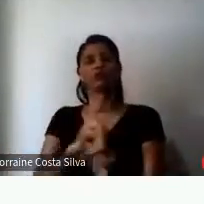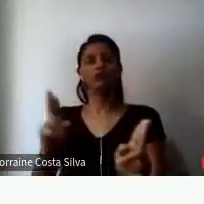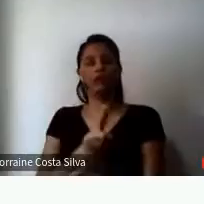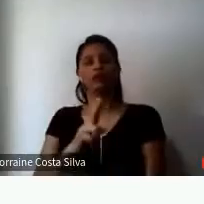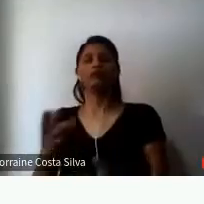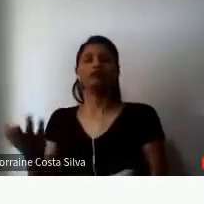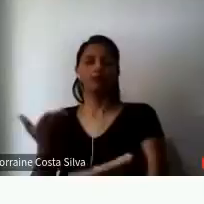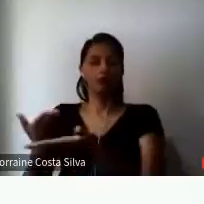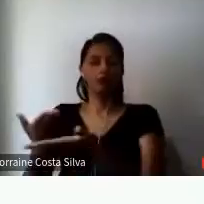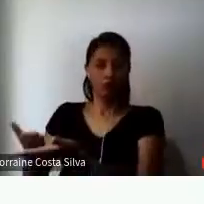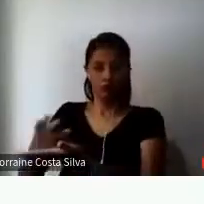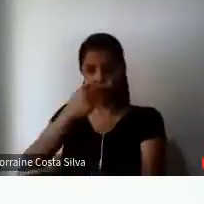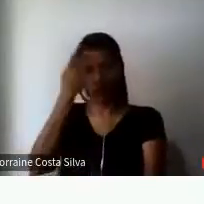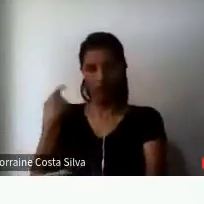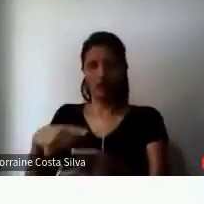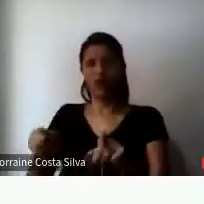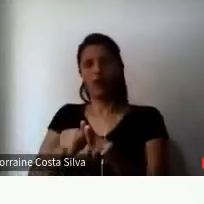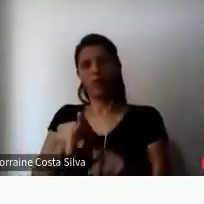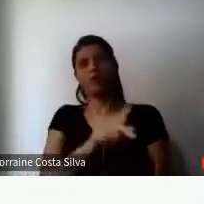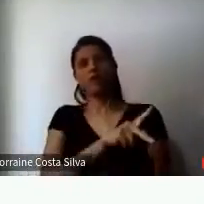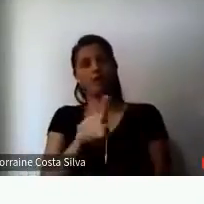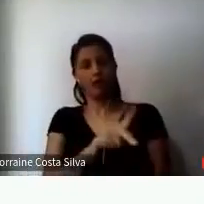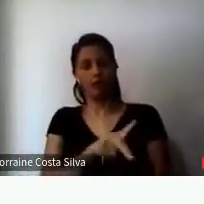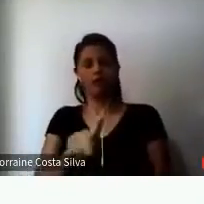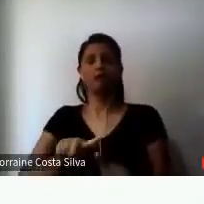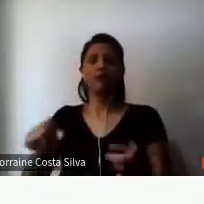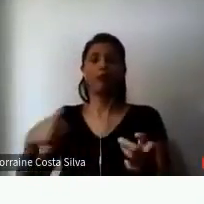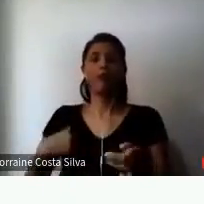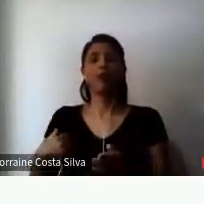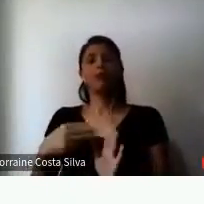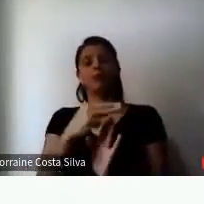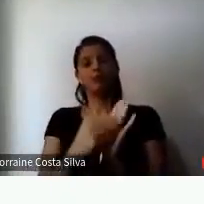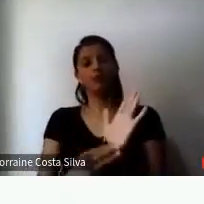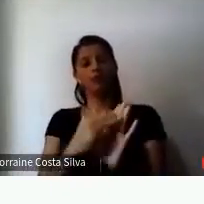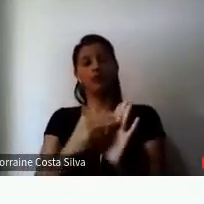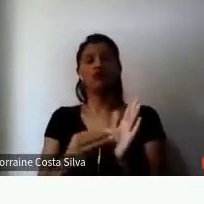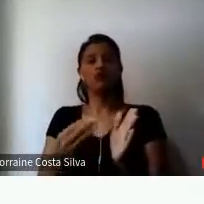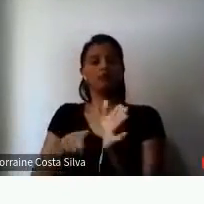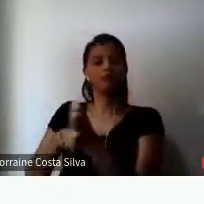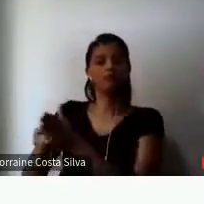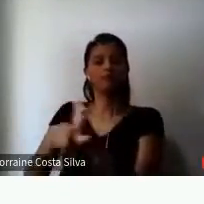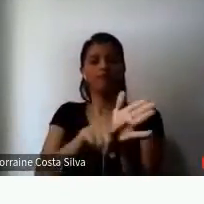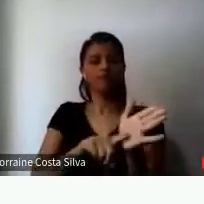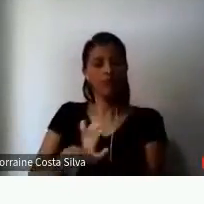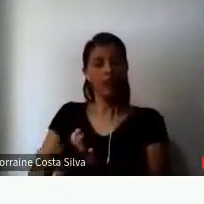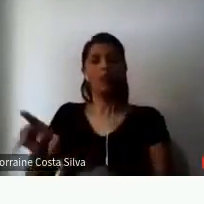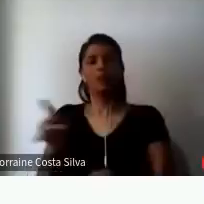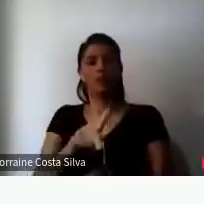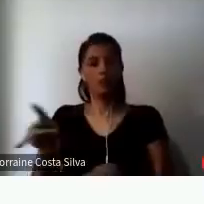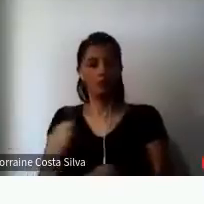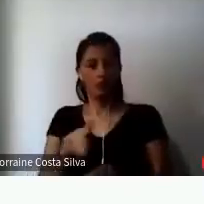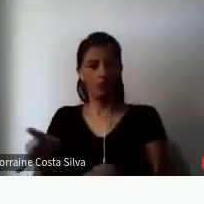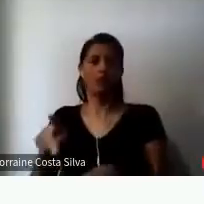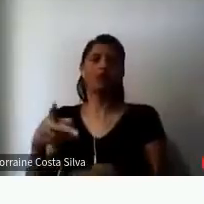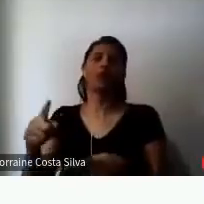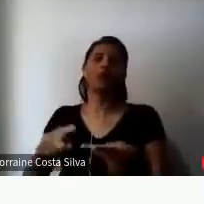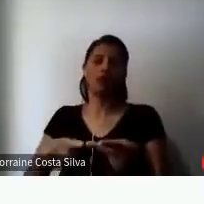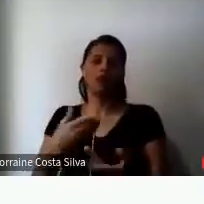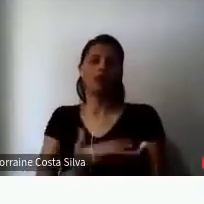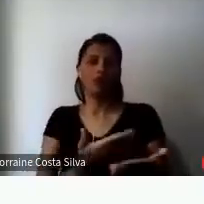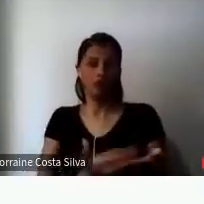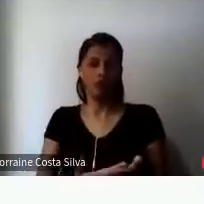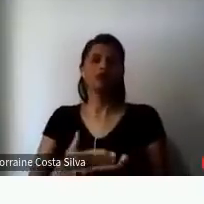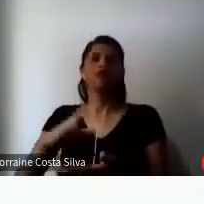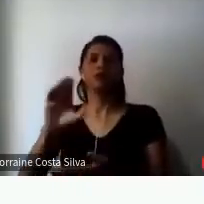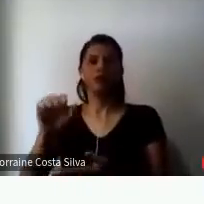por favor. A metodologia envolve uma pesquisa com professores, estudantes da Escola Semente de Taguatinga, ensino médio, e